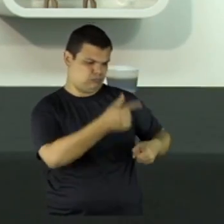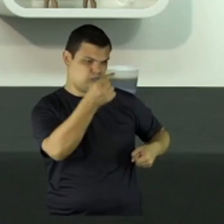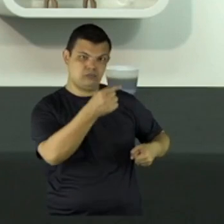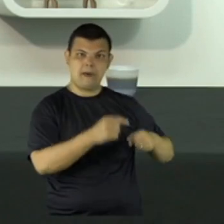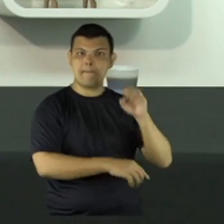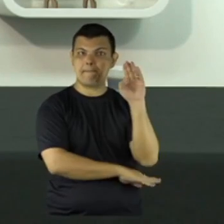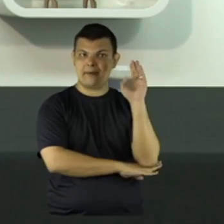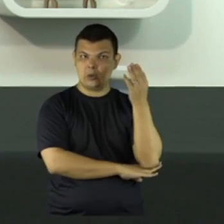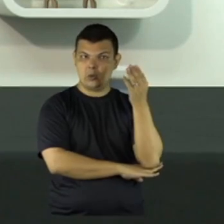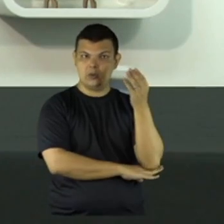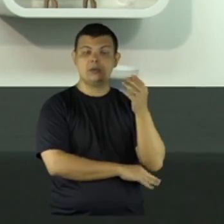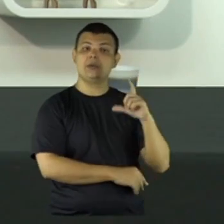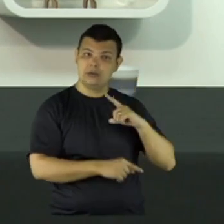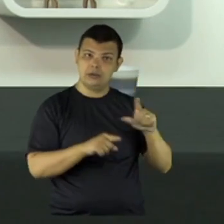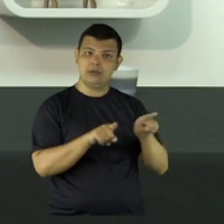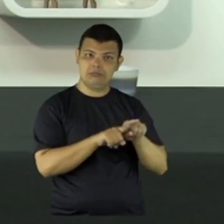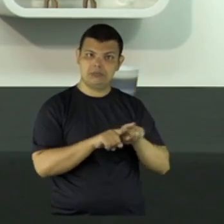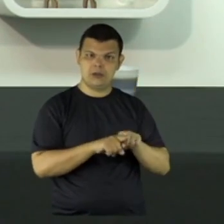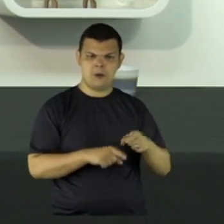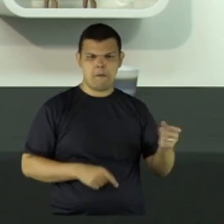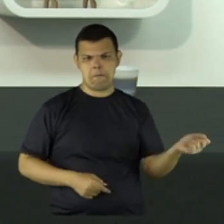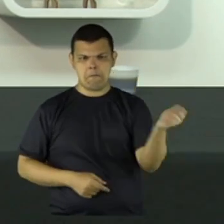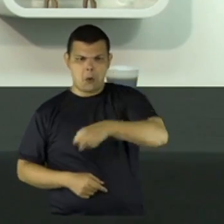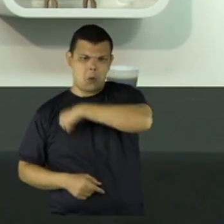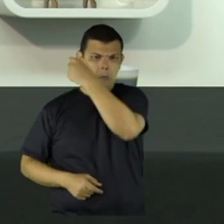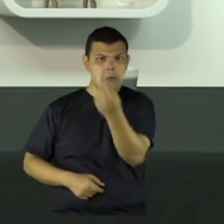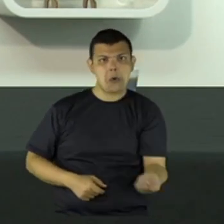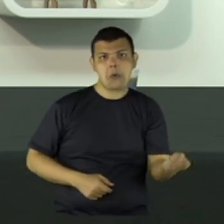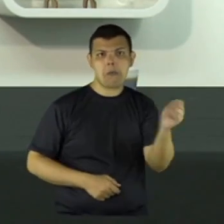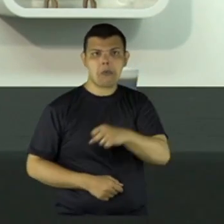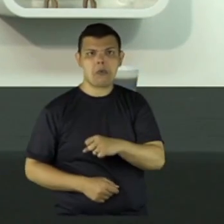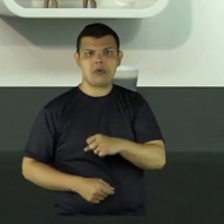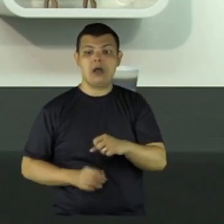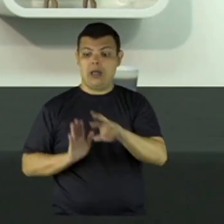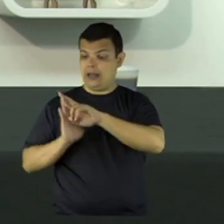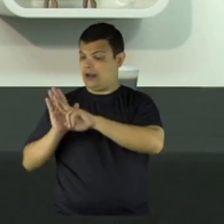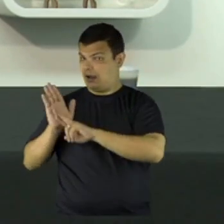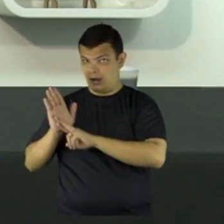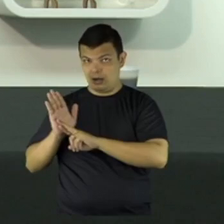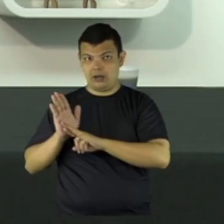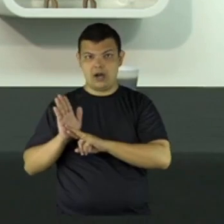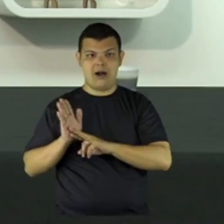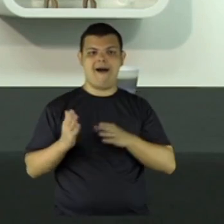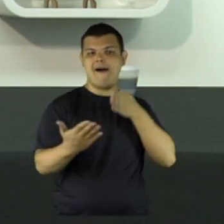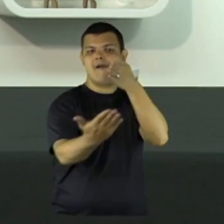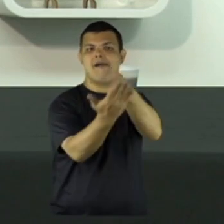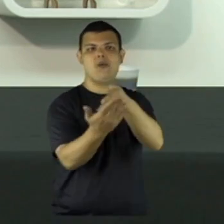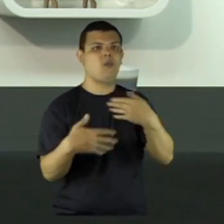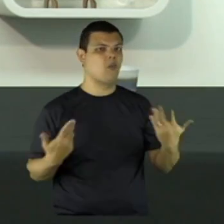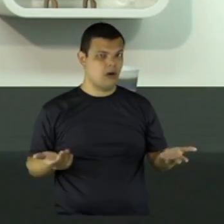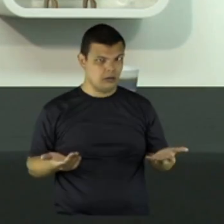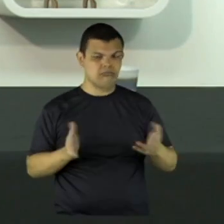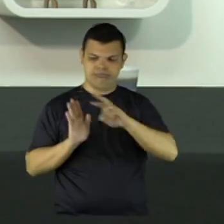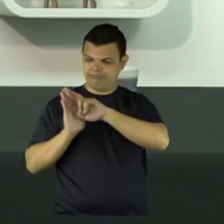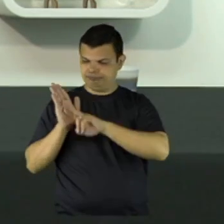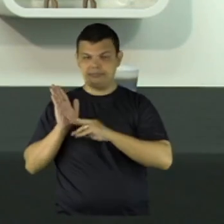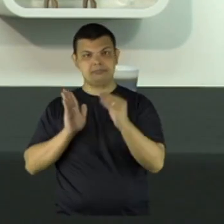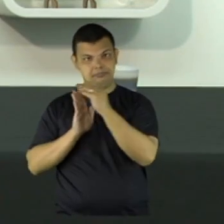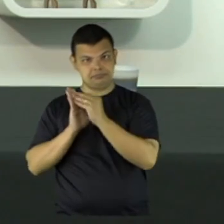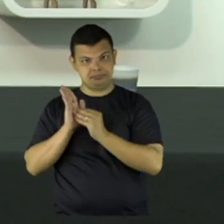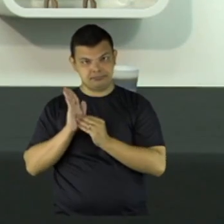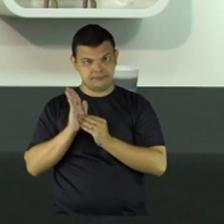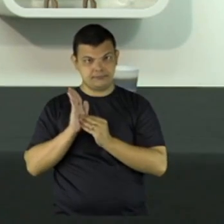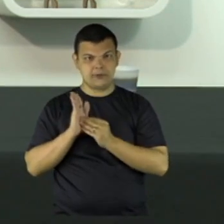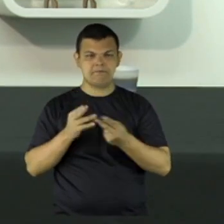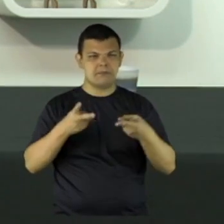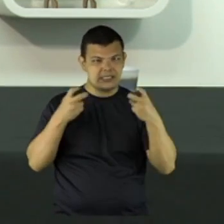golpes também dentro das áreas que a regra, né, da modalidade, que a regra da luta permite. Então